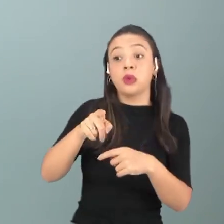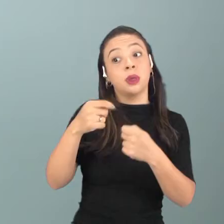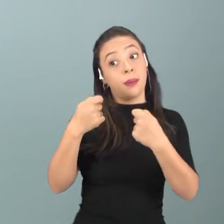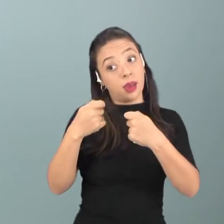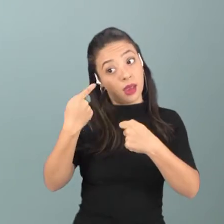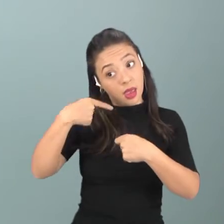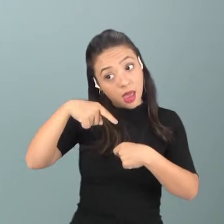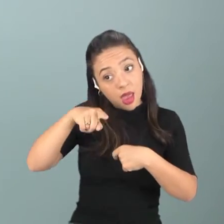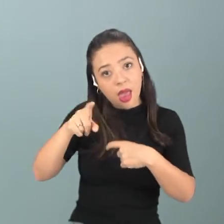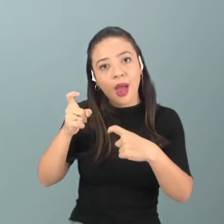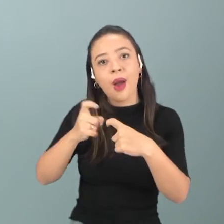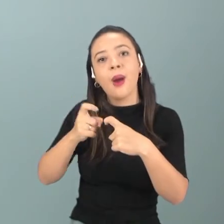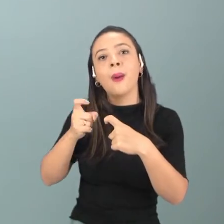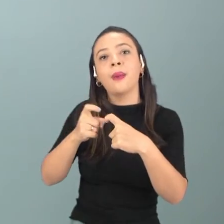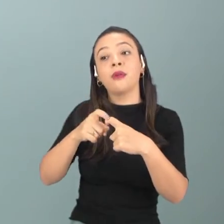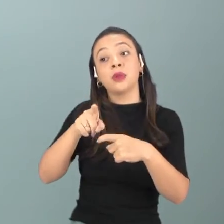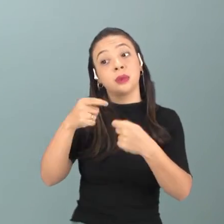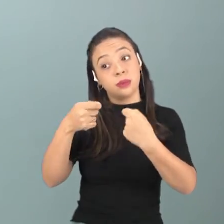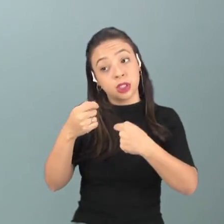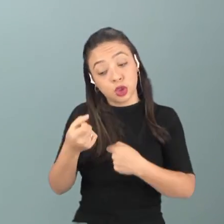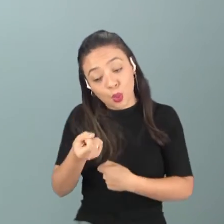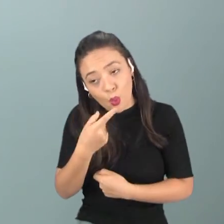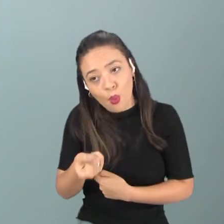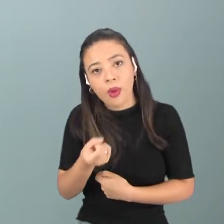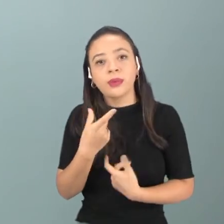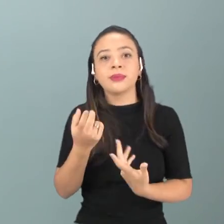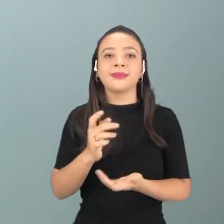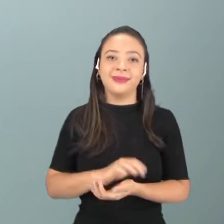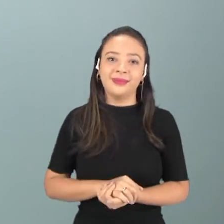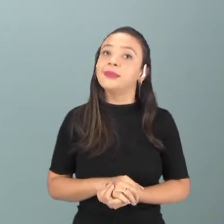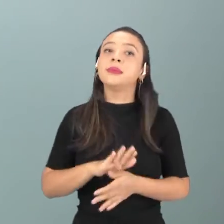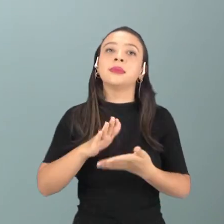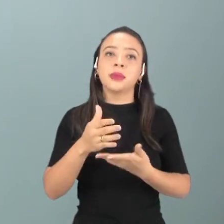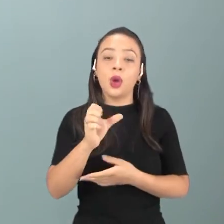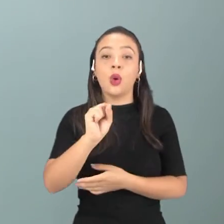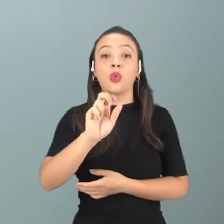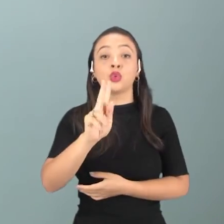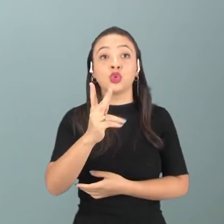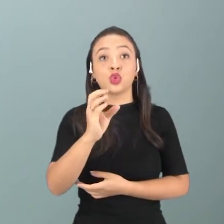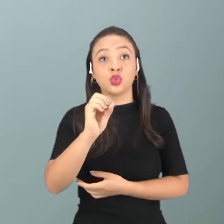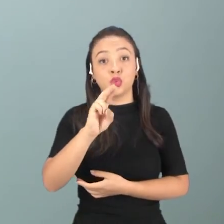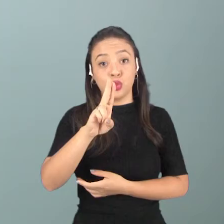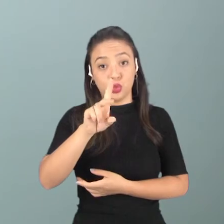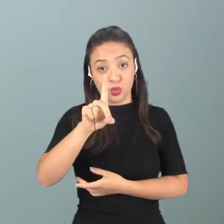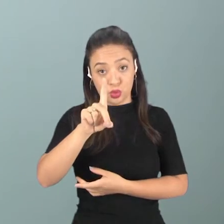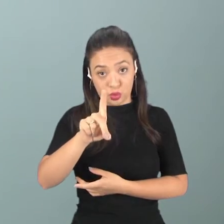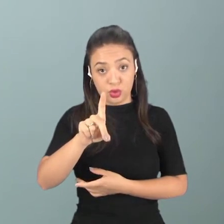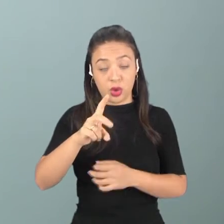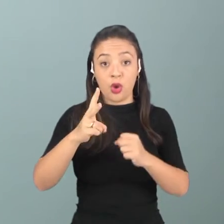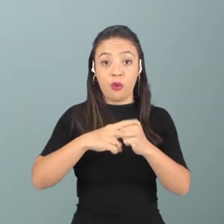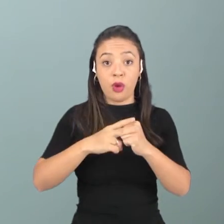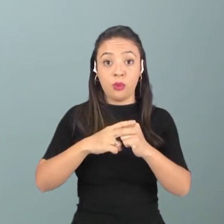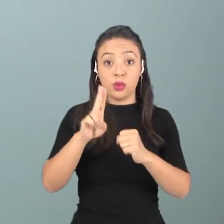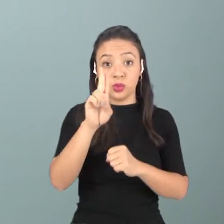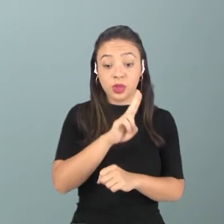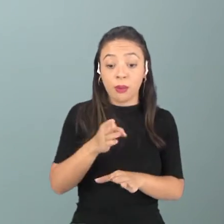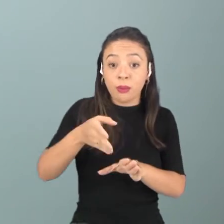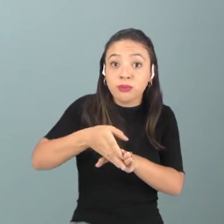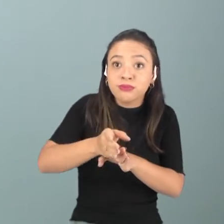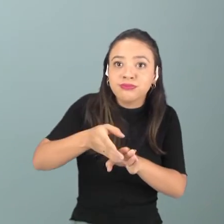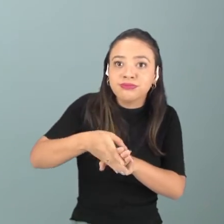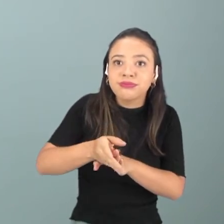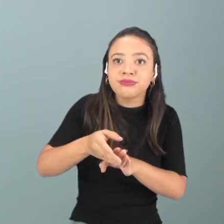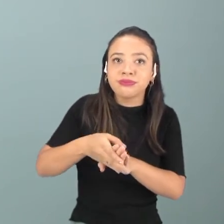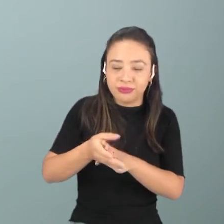procurar um médico, você deveria tomar um analgésico. Então, o should é aquele modal que nós usamos para aconselhar. Ele vai significar